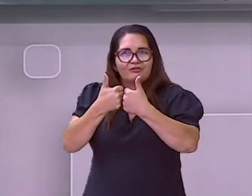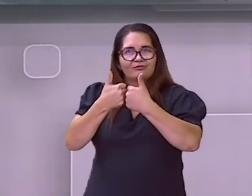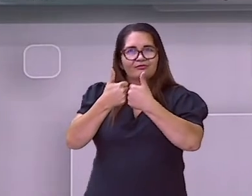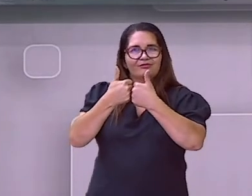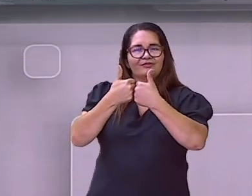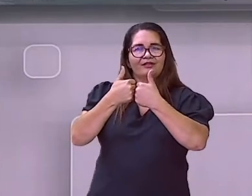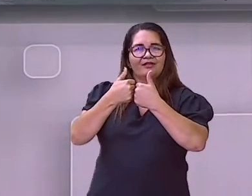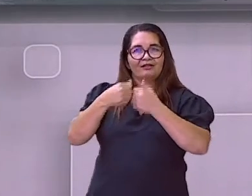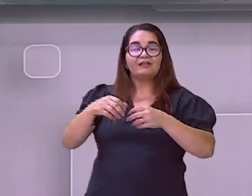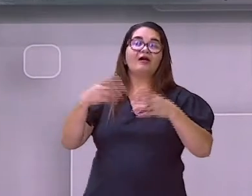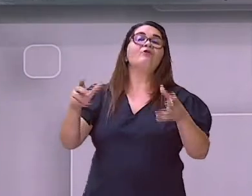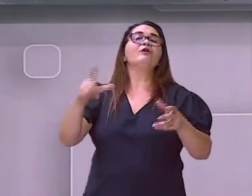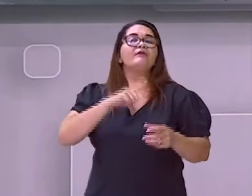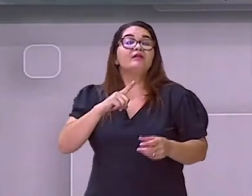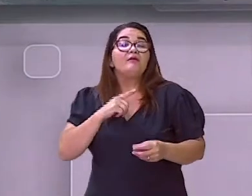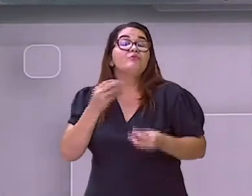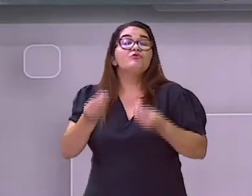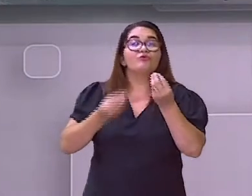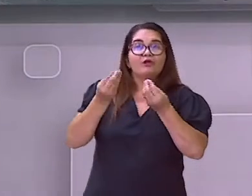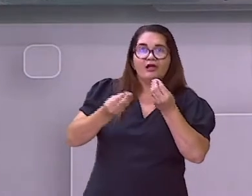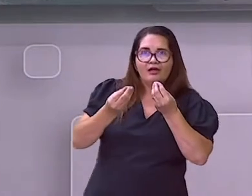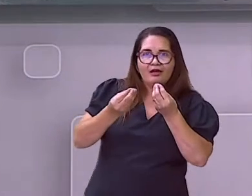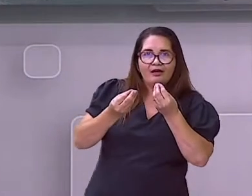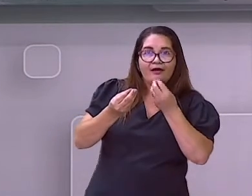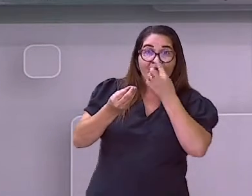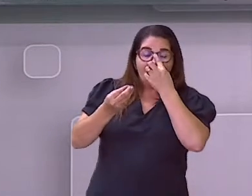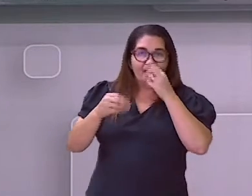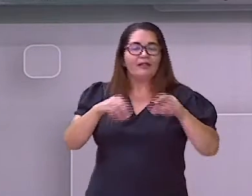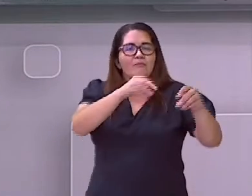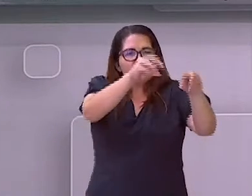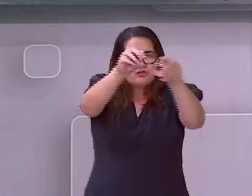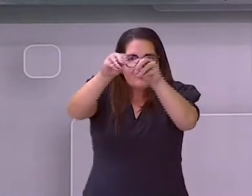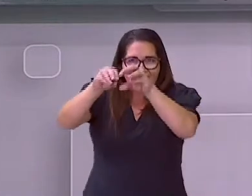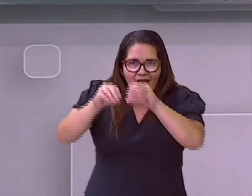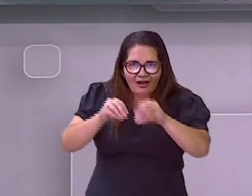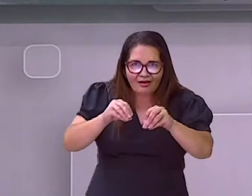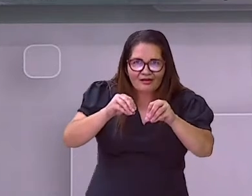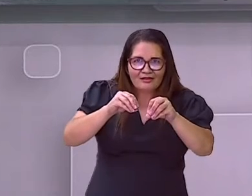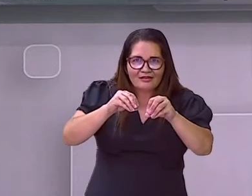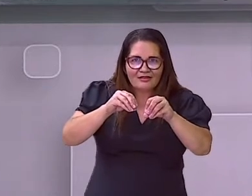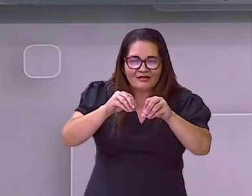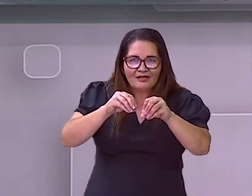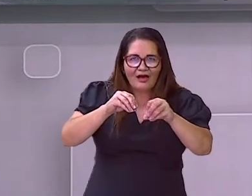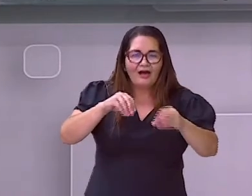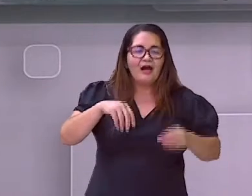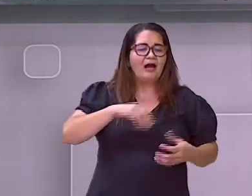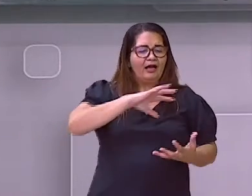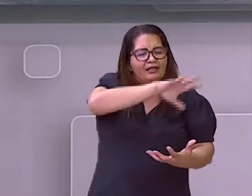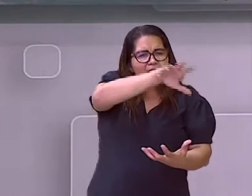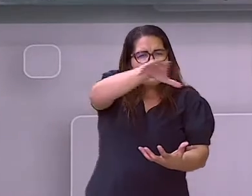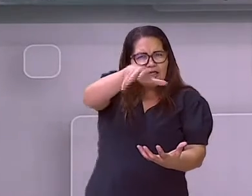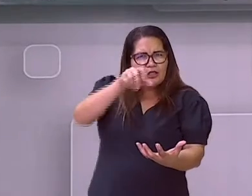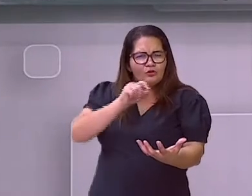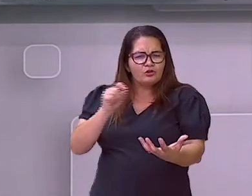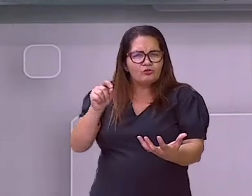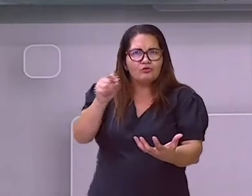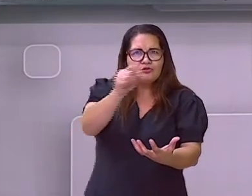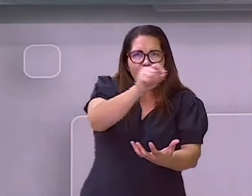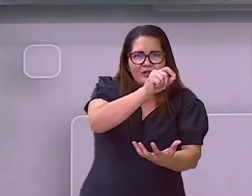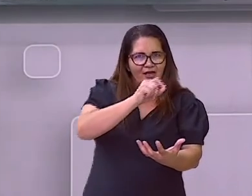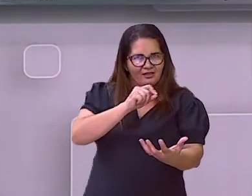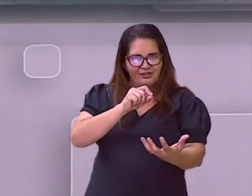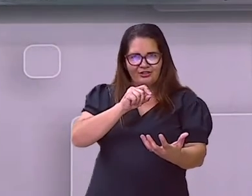nós vamos ter terras do continente americano em praticamente todas as